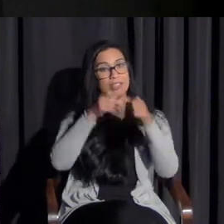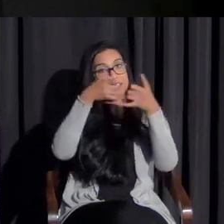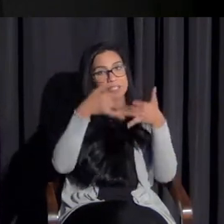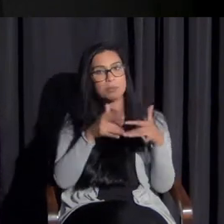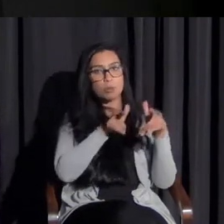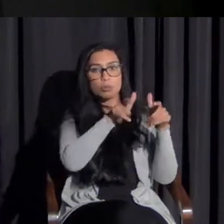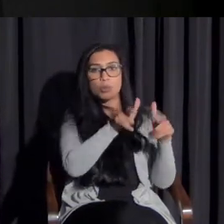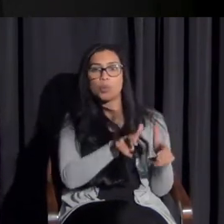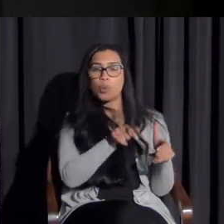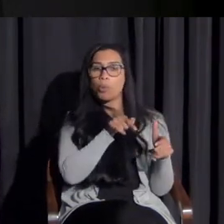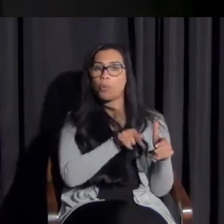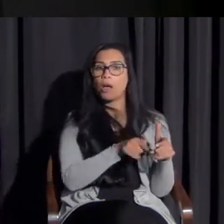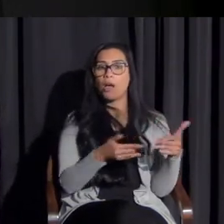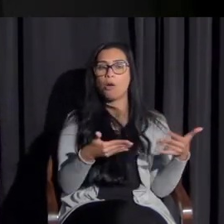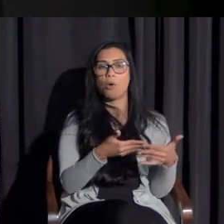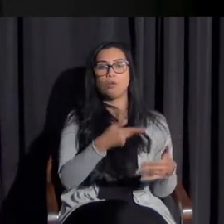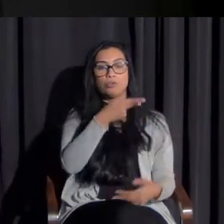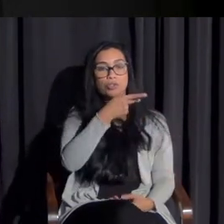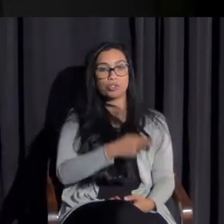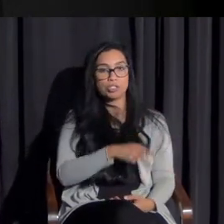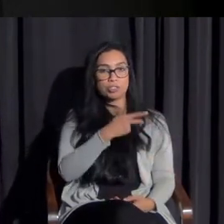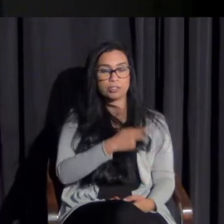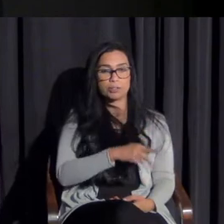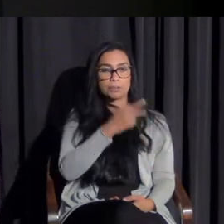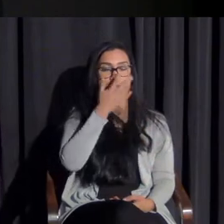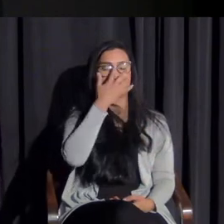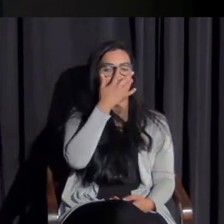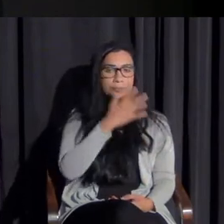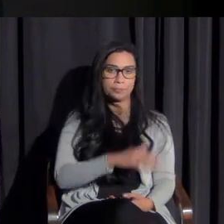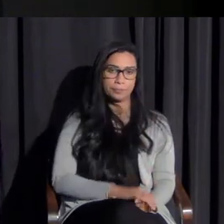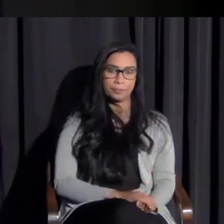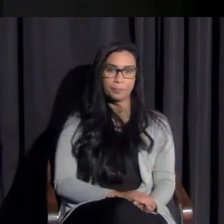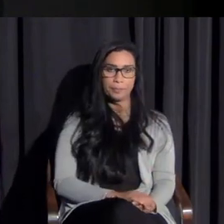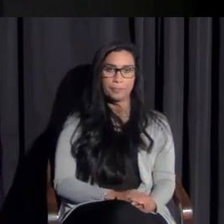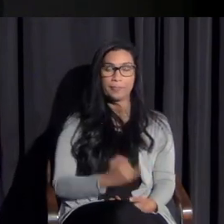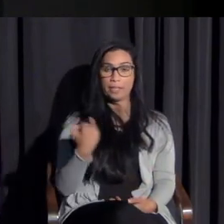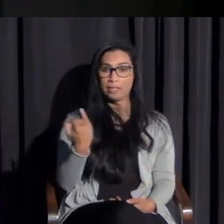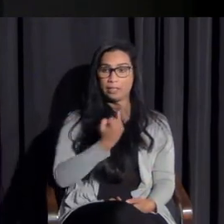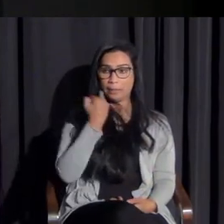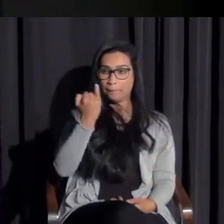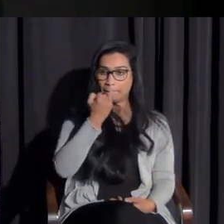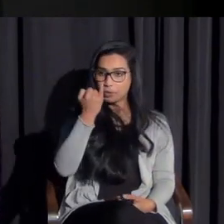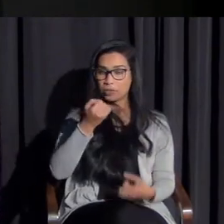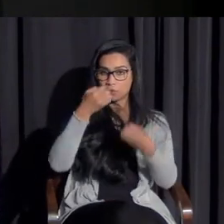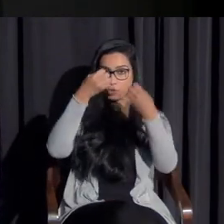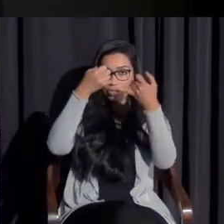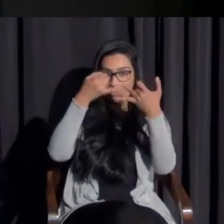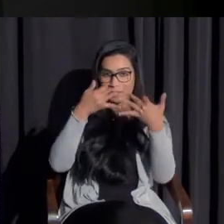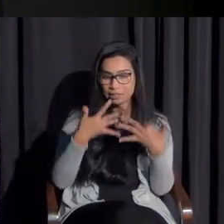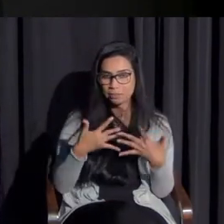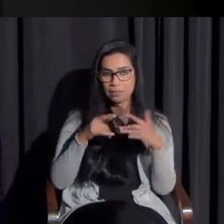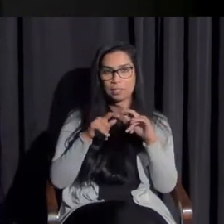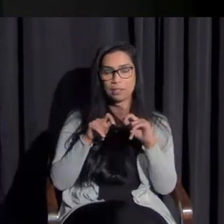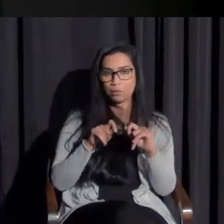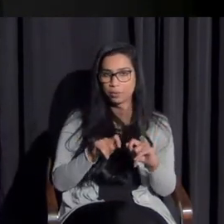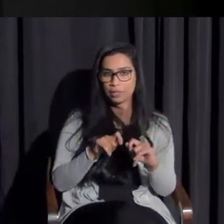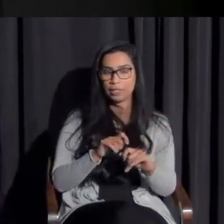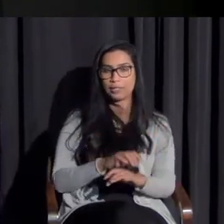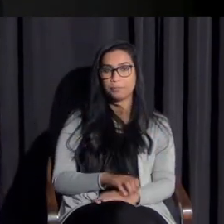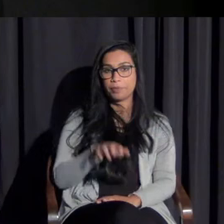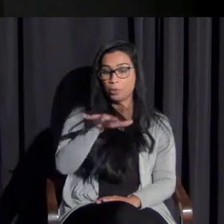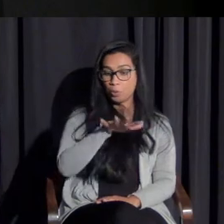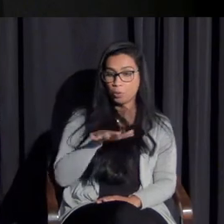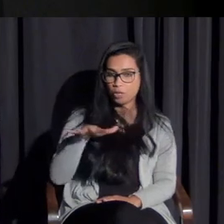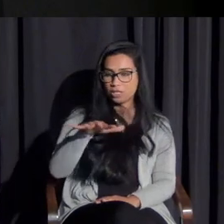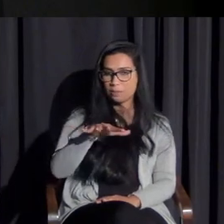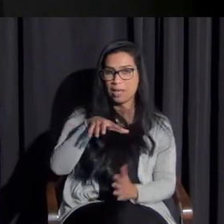local central que aqui estamos também, acho que vale a pena e é importante ressaltar o quanto que o centro, né, esse espaço,